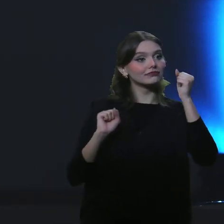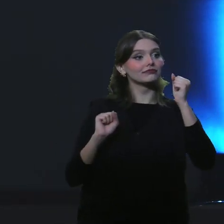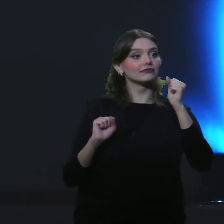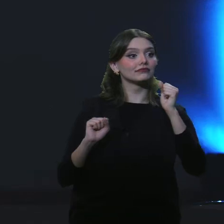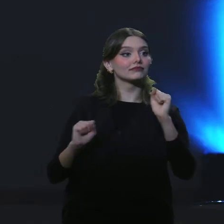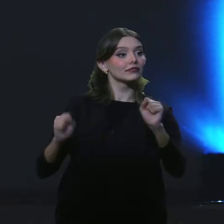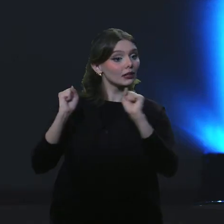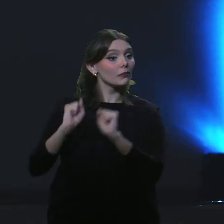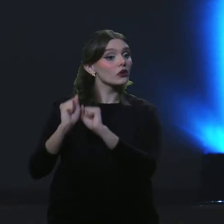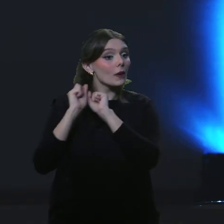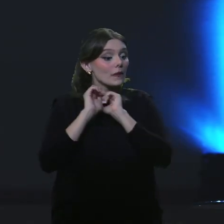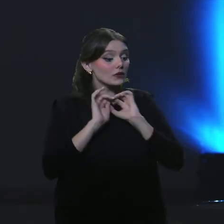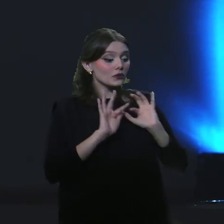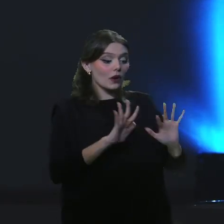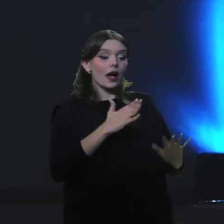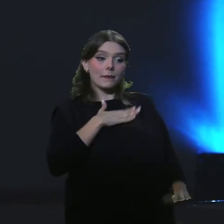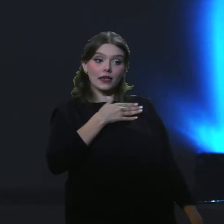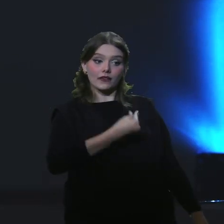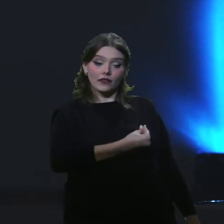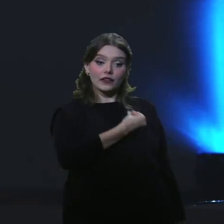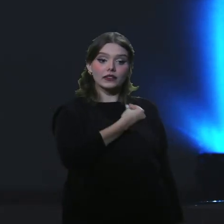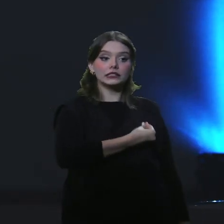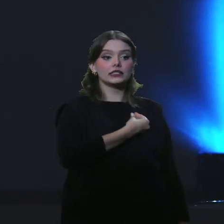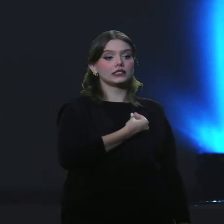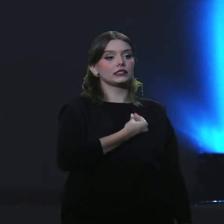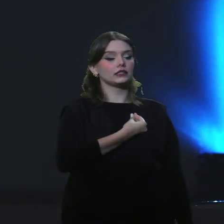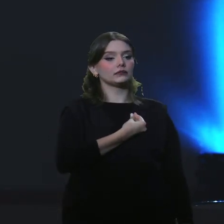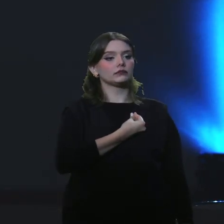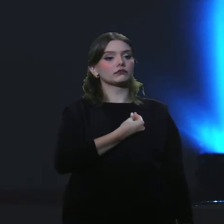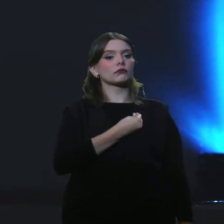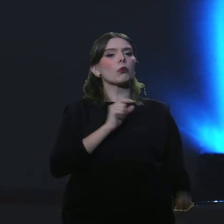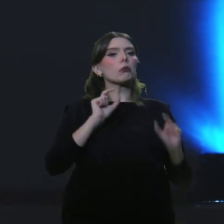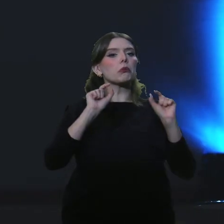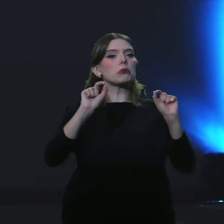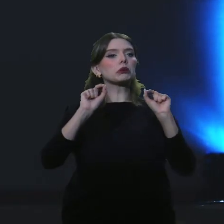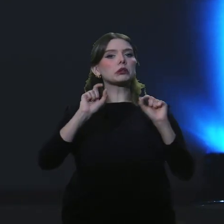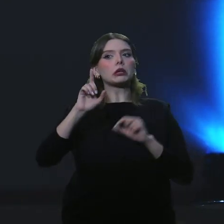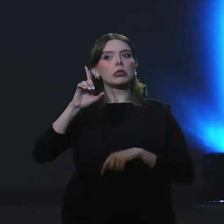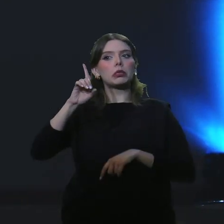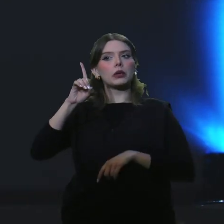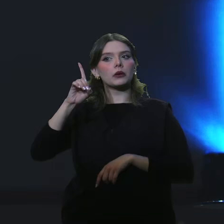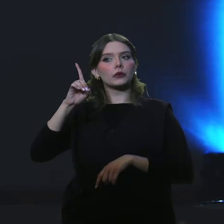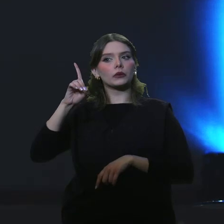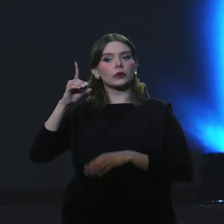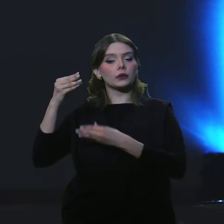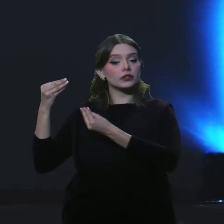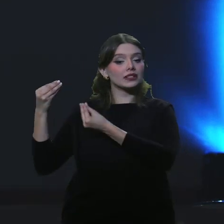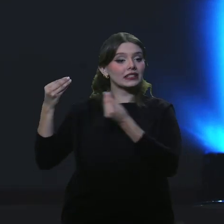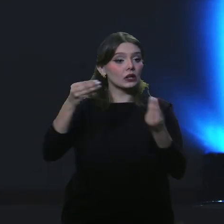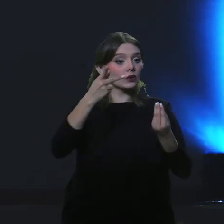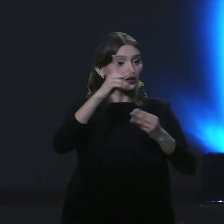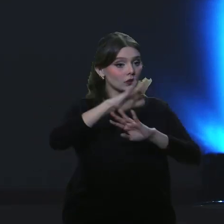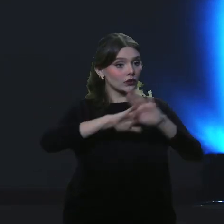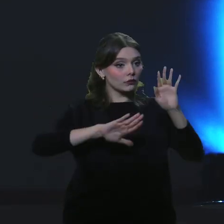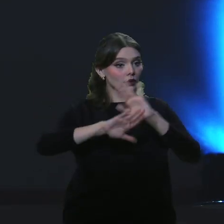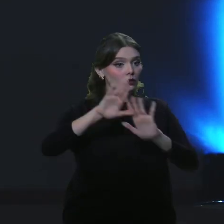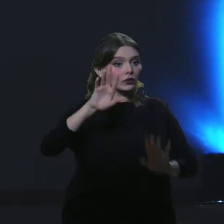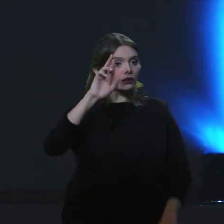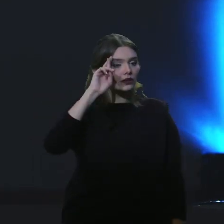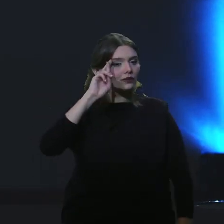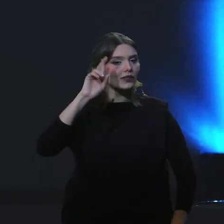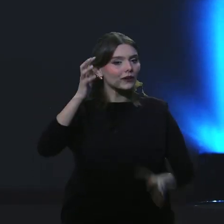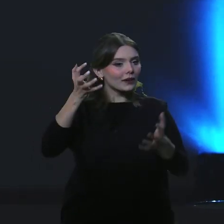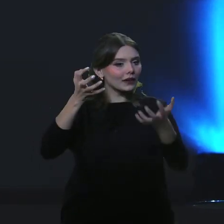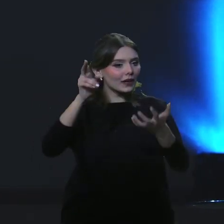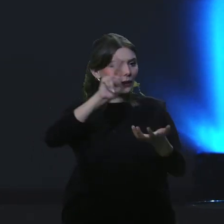dele. O que tem nas tuas? O que tem nas tuas mãos que o Senhor quer usar?